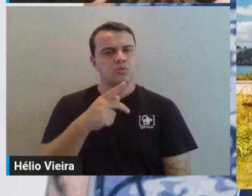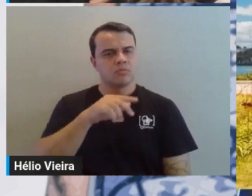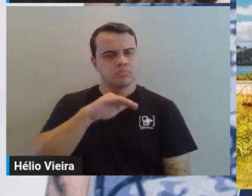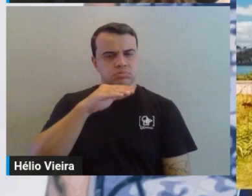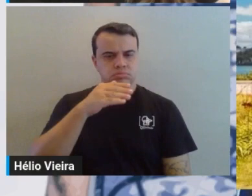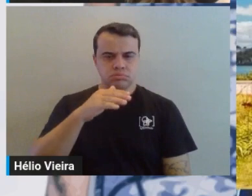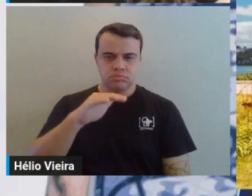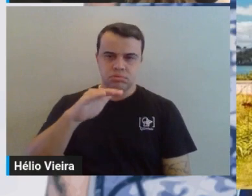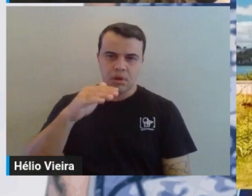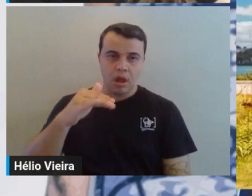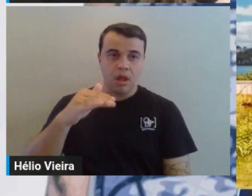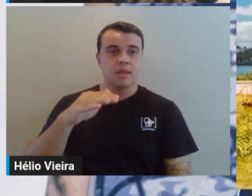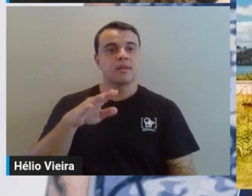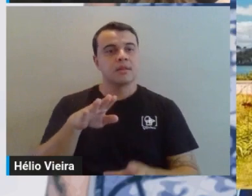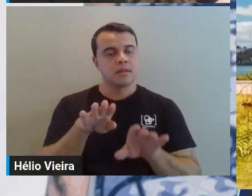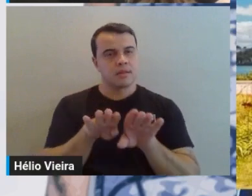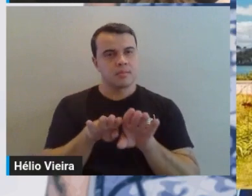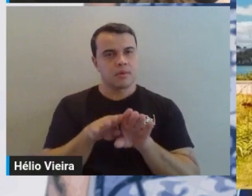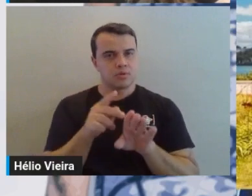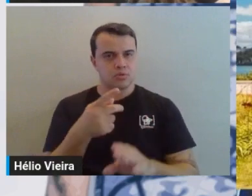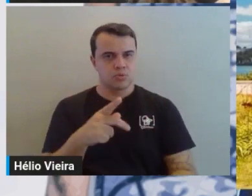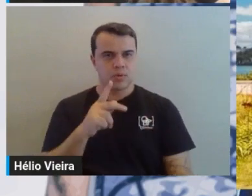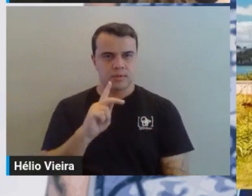formas e pela sua história.